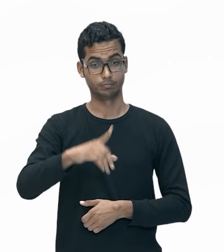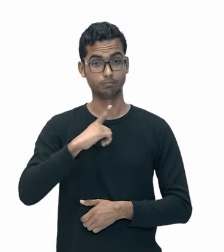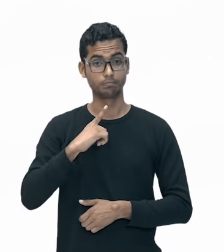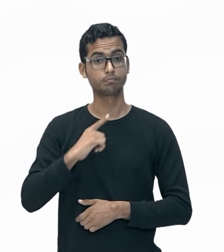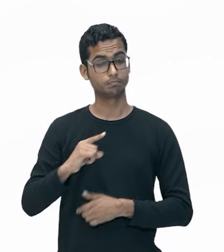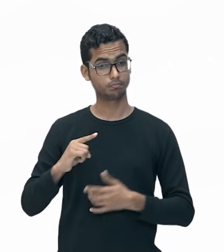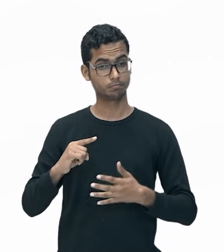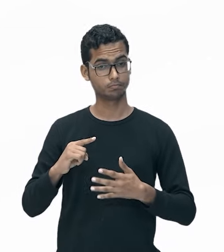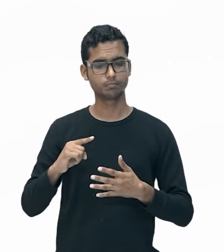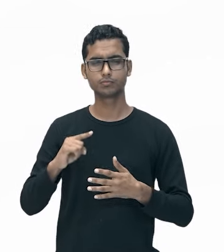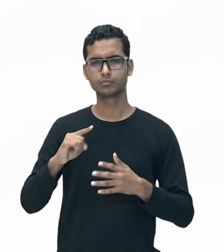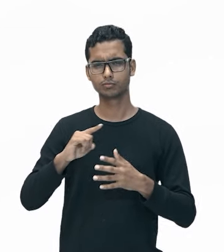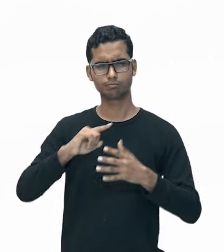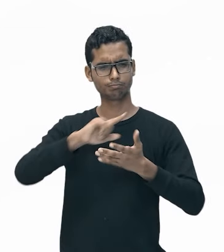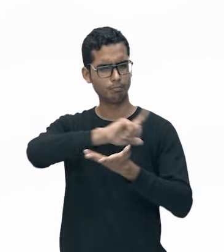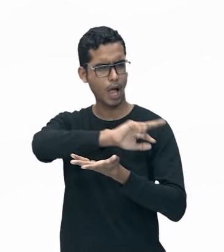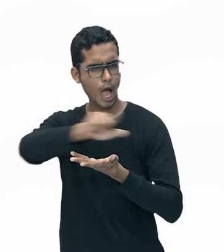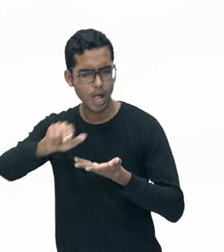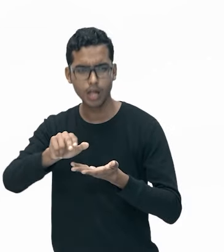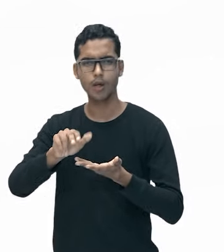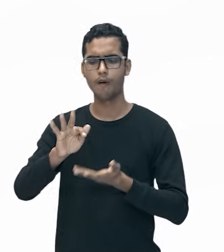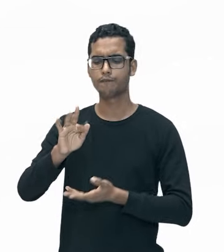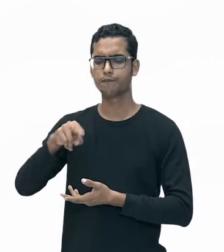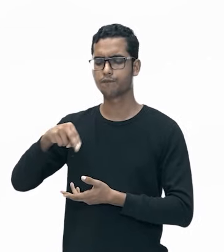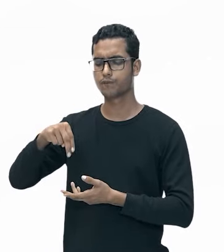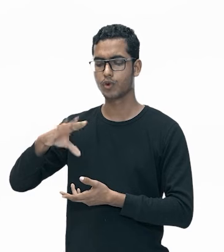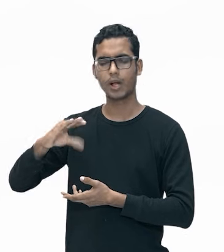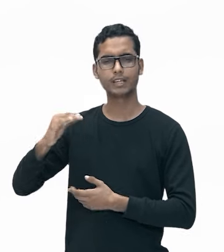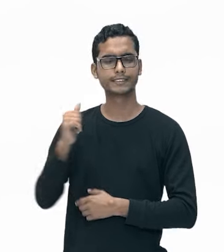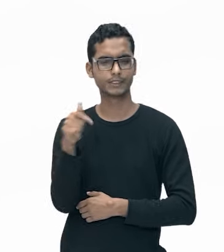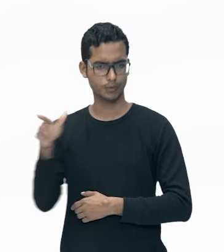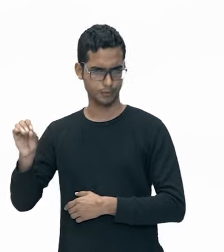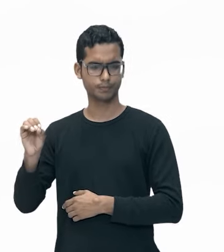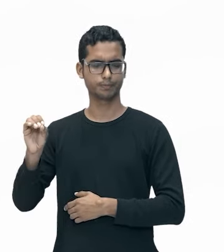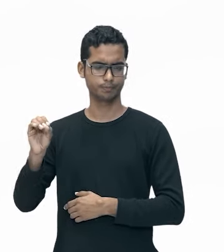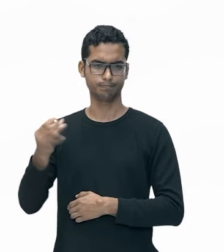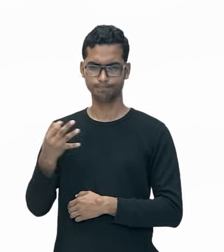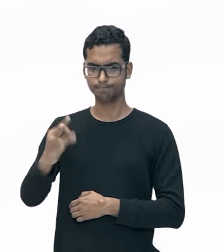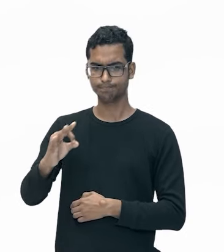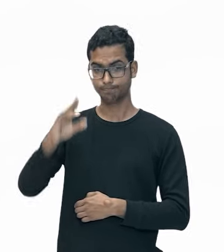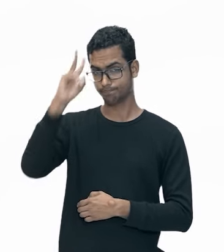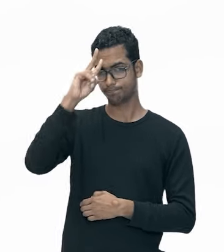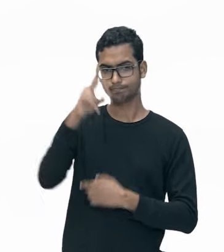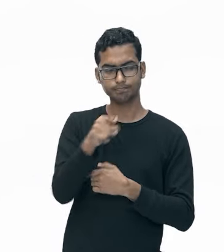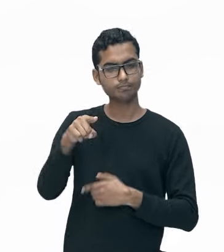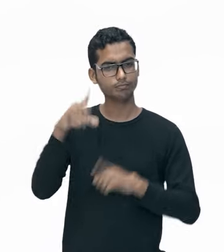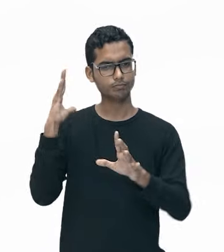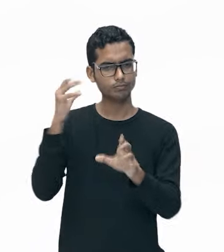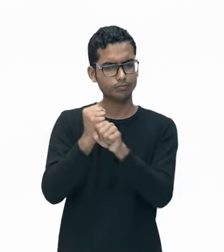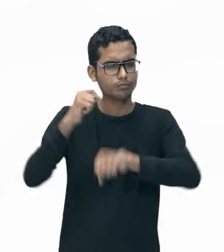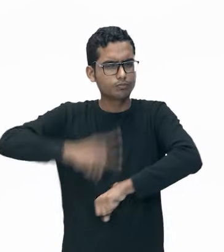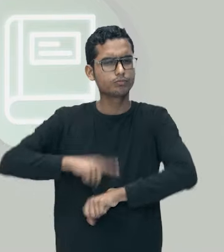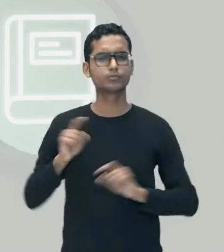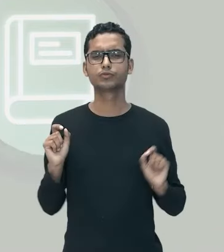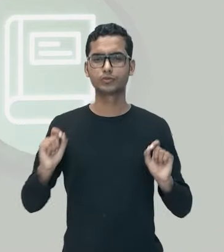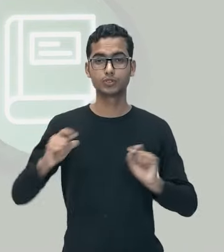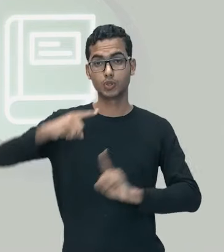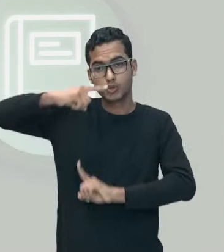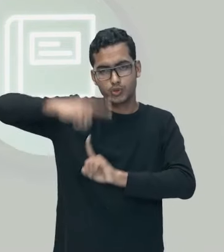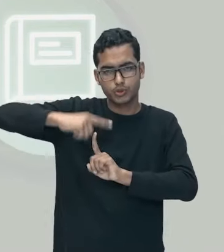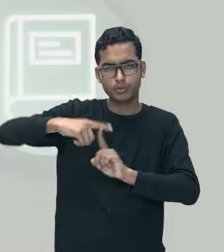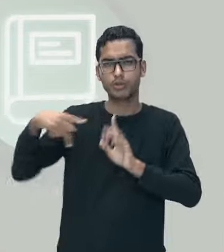tá são várias né então eu vou apresentar vou reforçar com vocês aqui no momento da revisão um tipo de